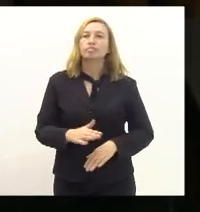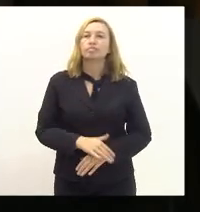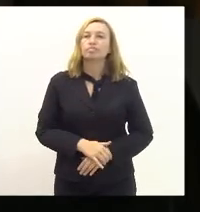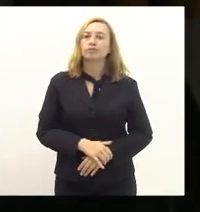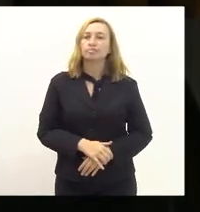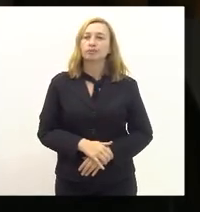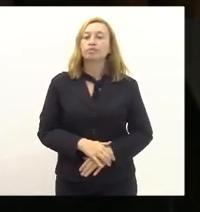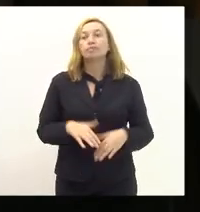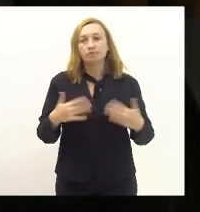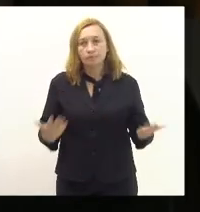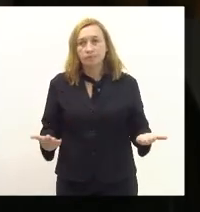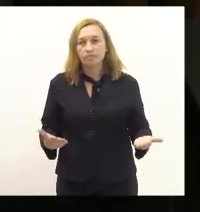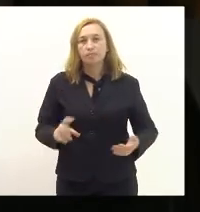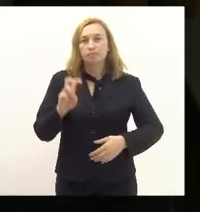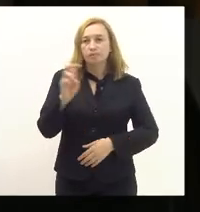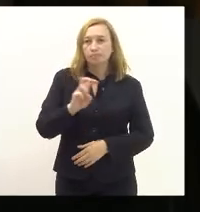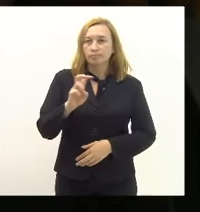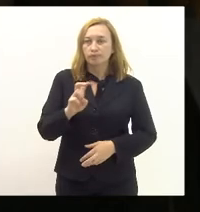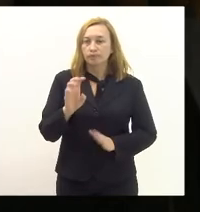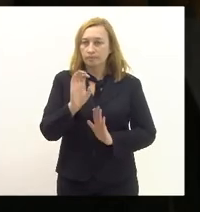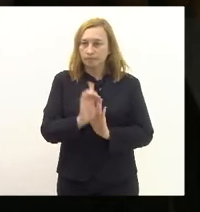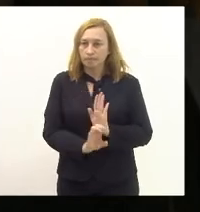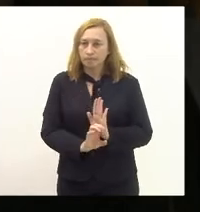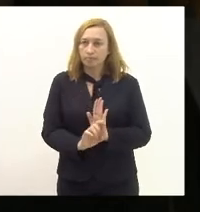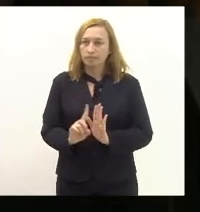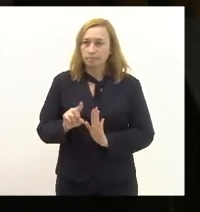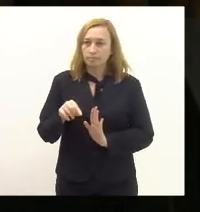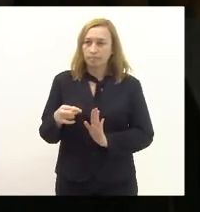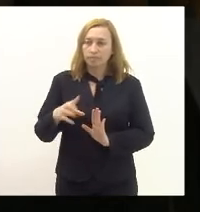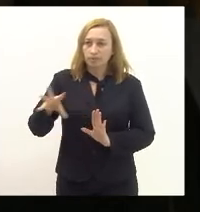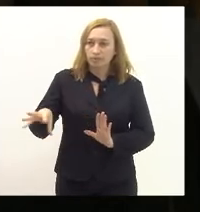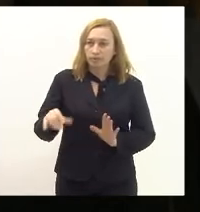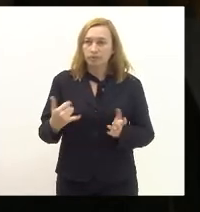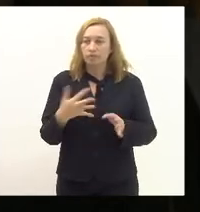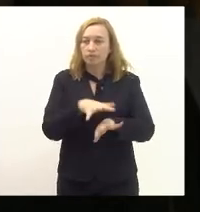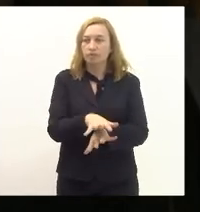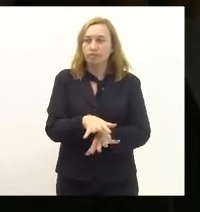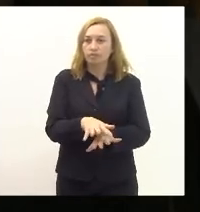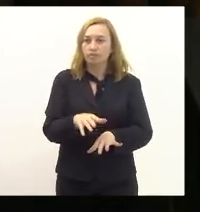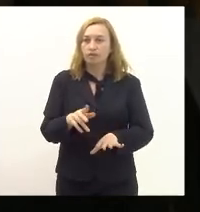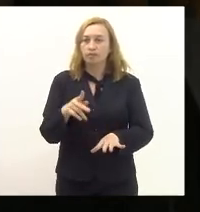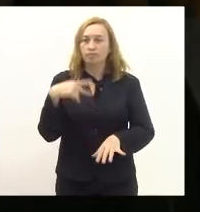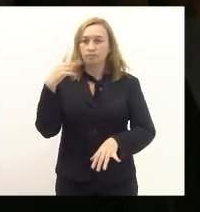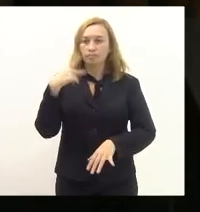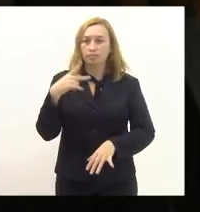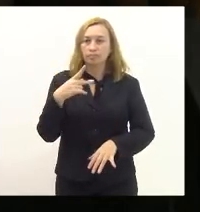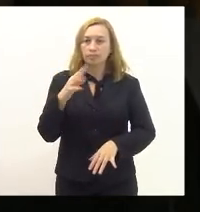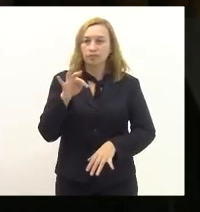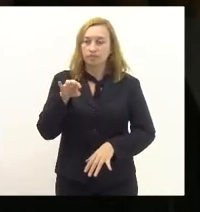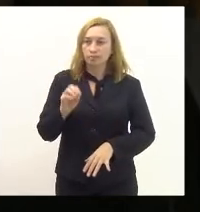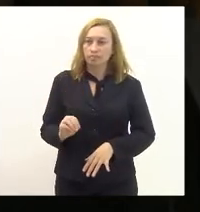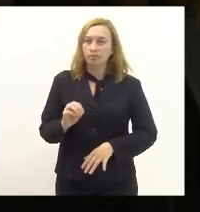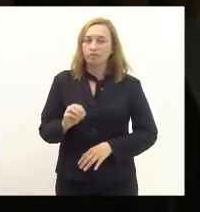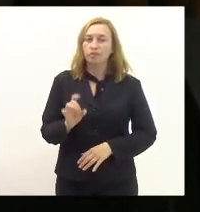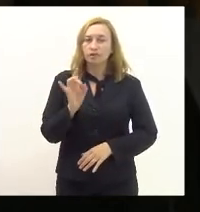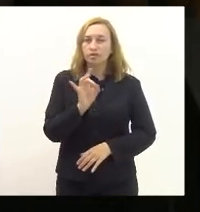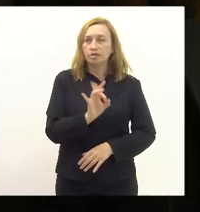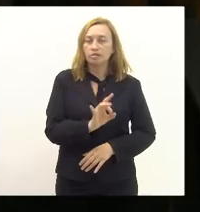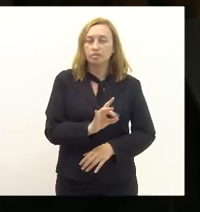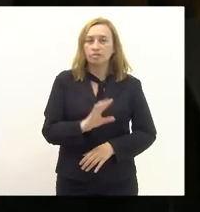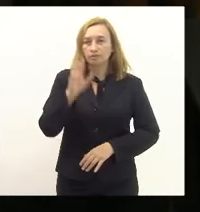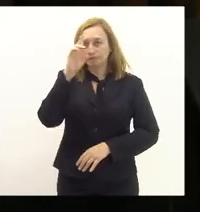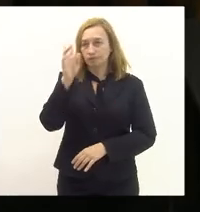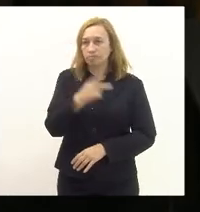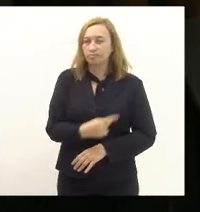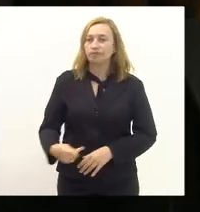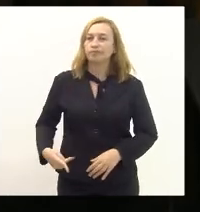maiores. Então, minha quinta emenda, minha próxima emenda, a inclusão do MEI na política de fomento. E, por fim, presidente, eu